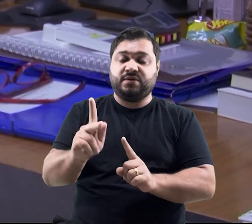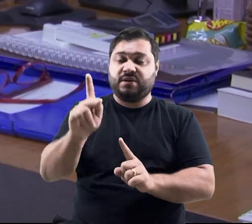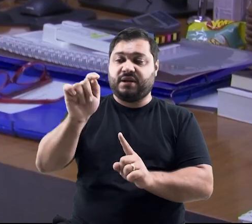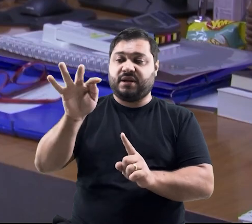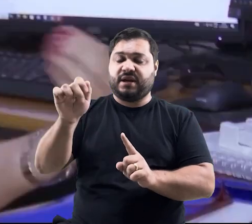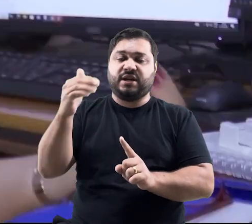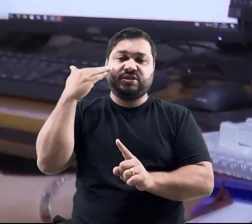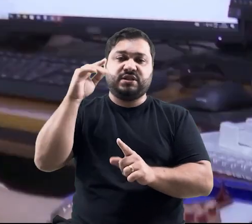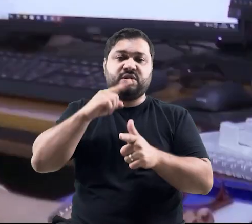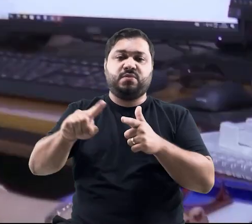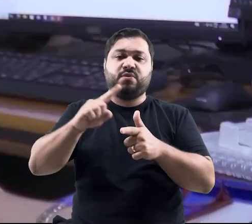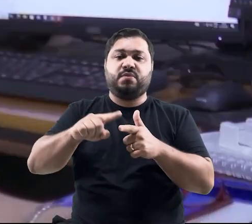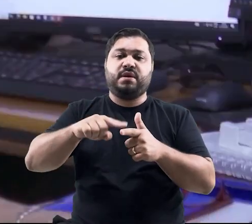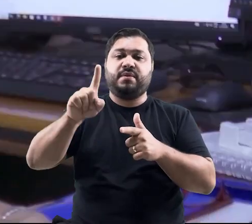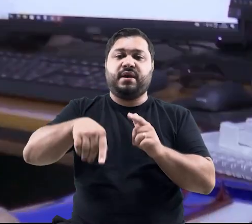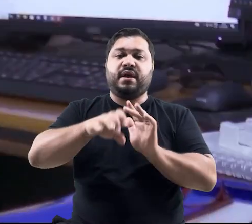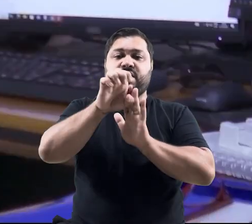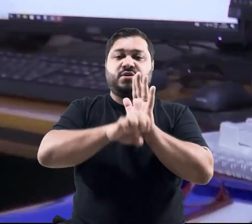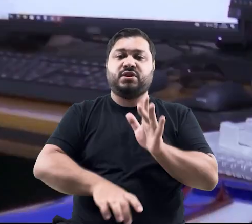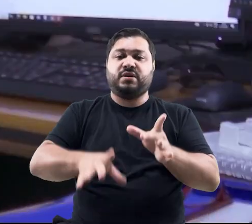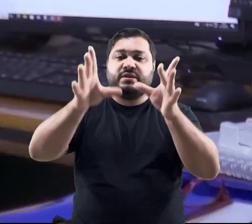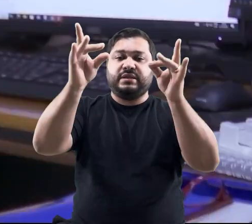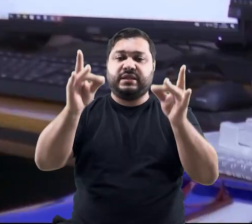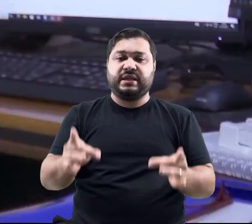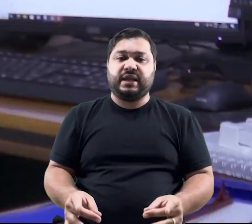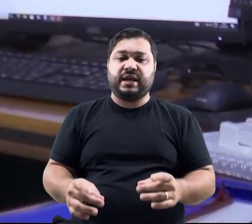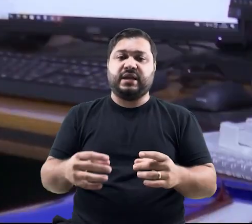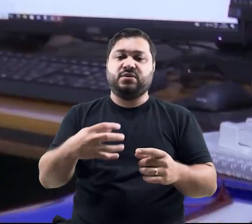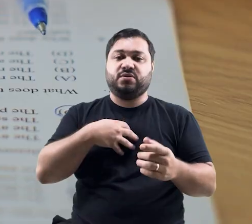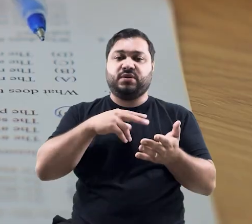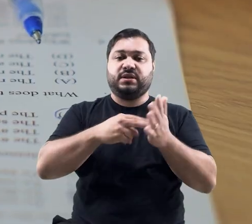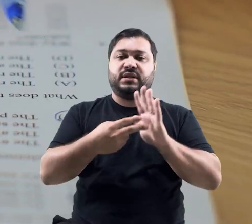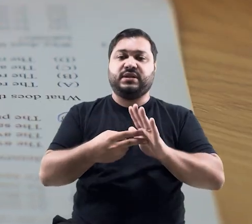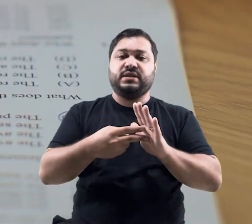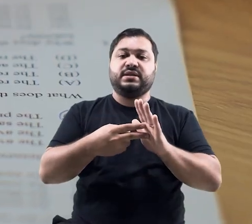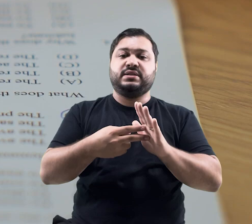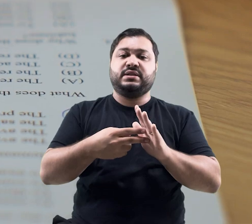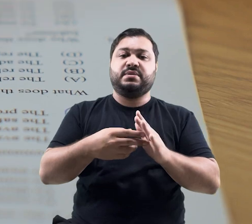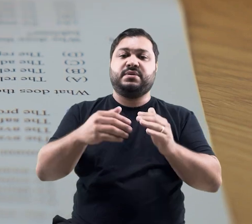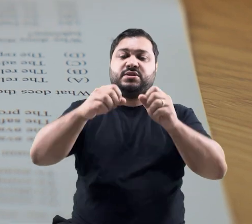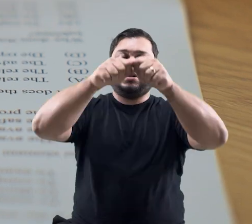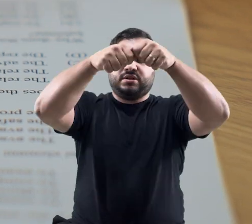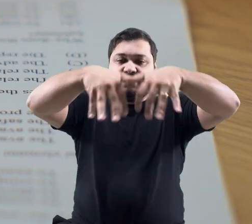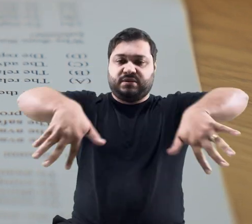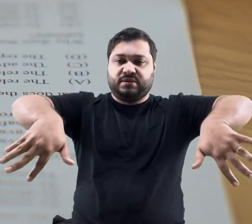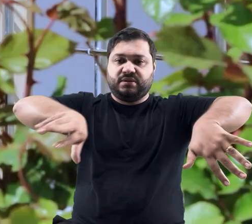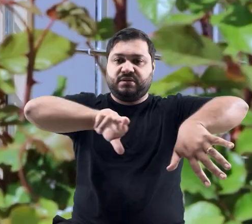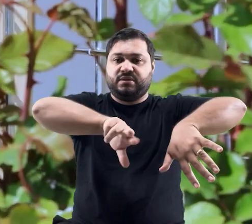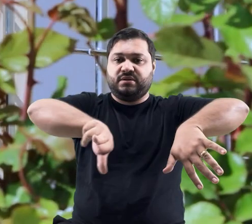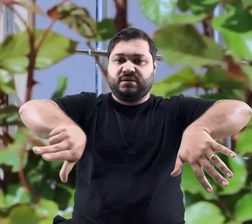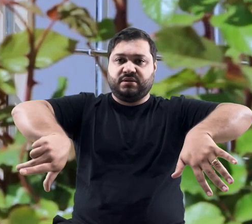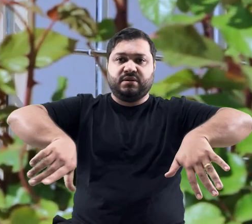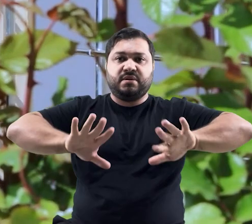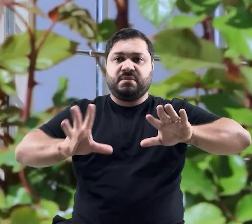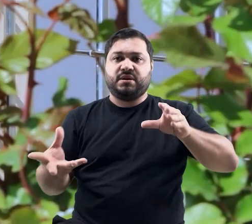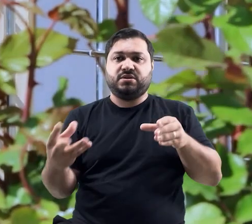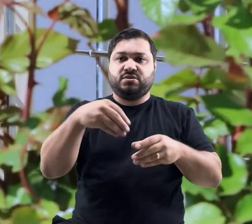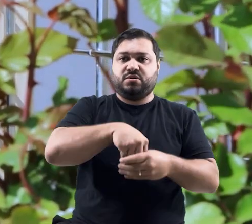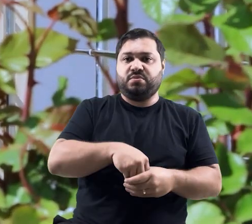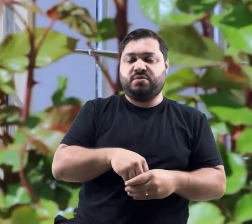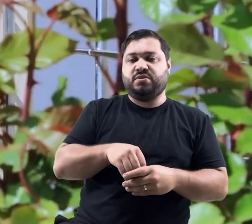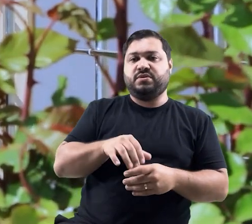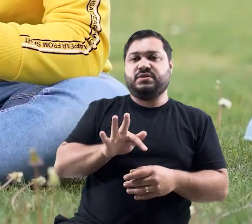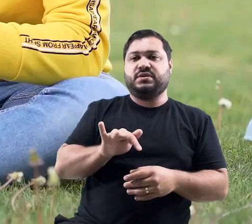Kátia Balbino entendeu que o problema foi o edital ter detalhado o item semântica em subitens distintos,